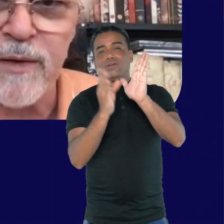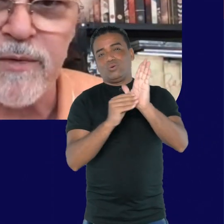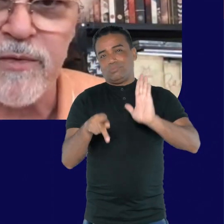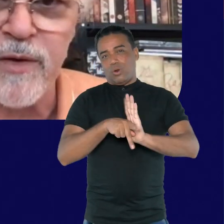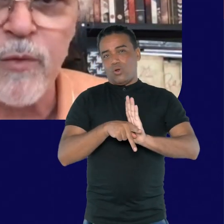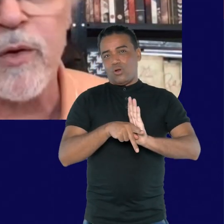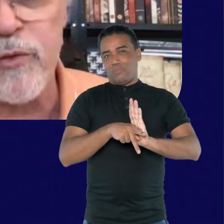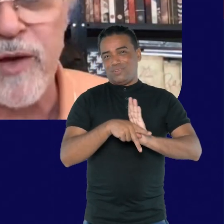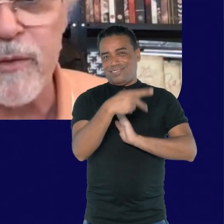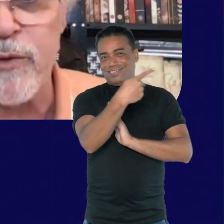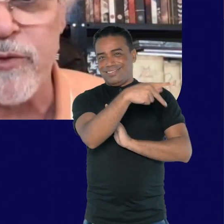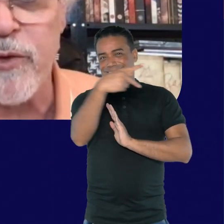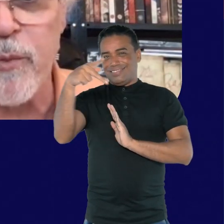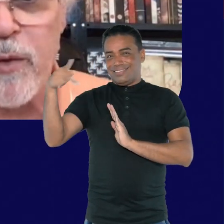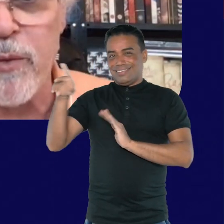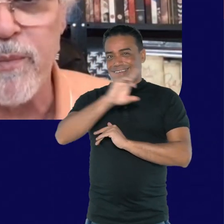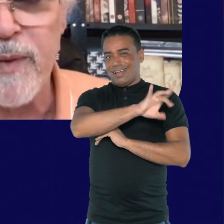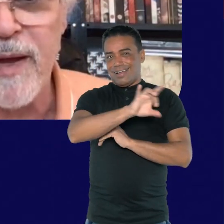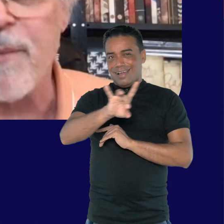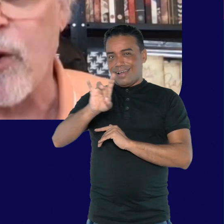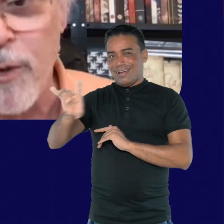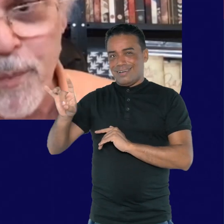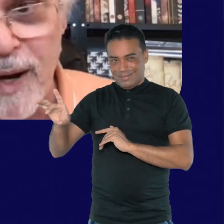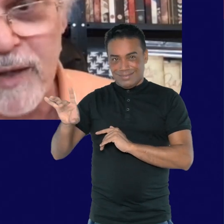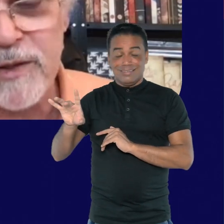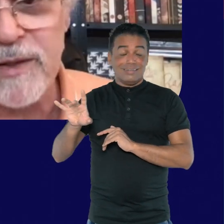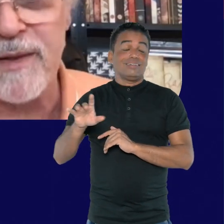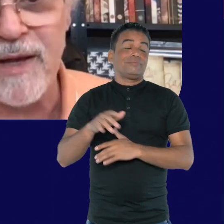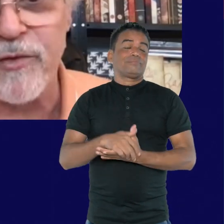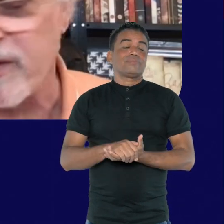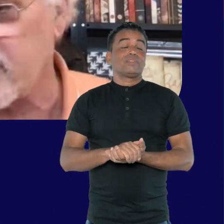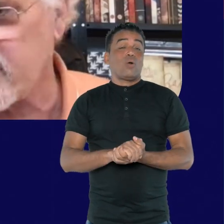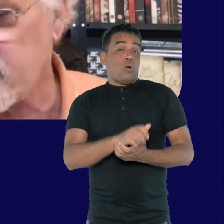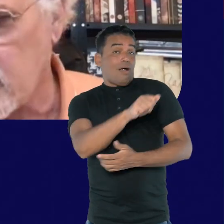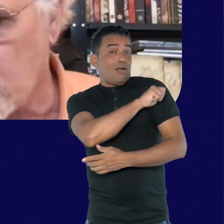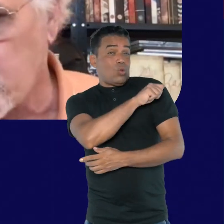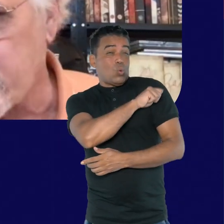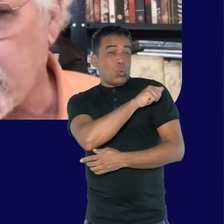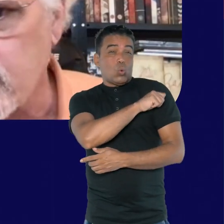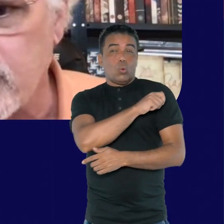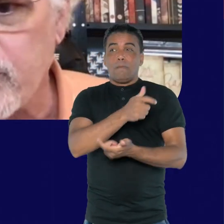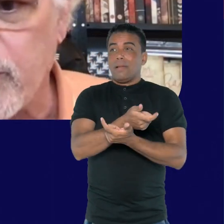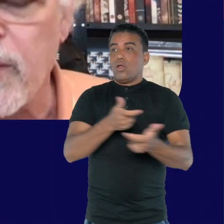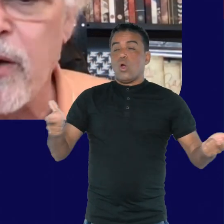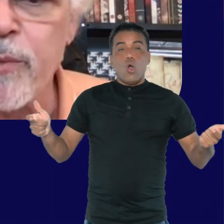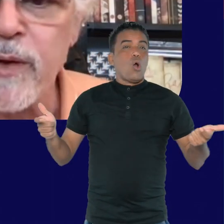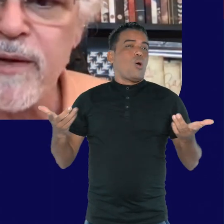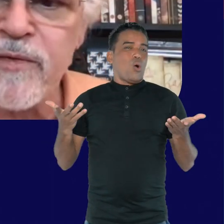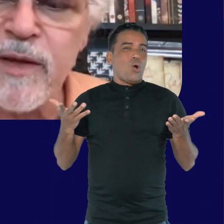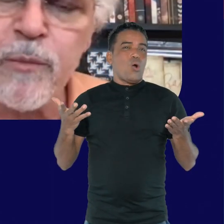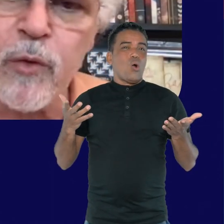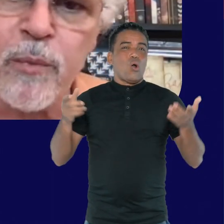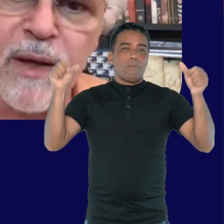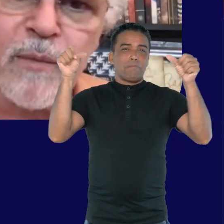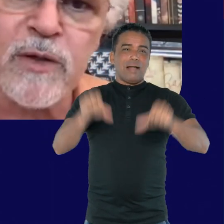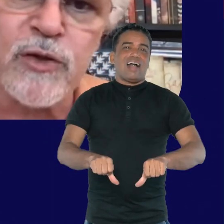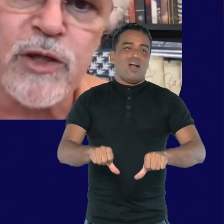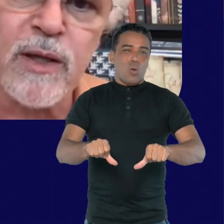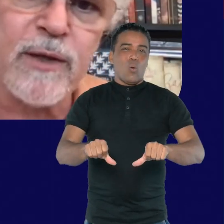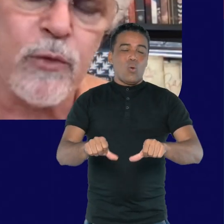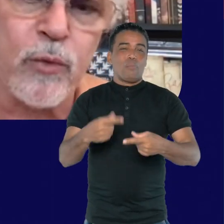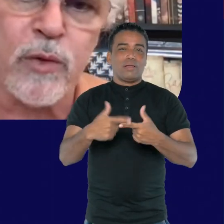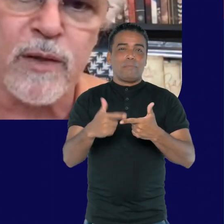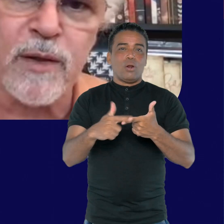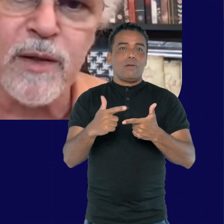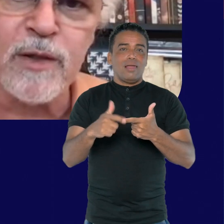específico deles. Quando os alunos vão, a maior parte das vezes, os alunos vão mal porque eles têm problemas